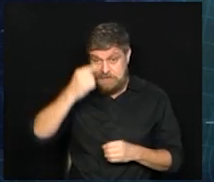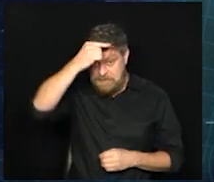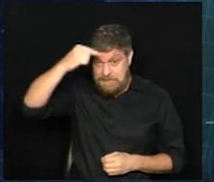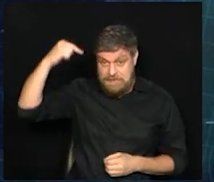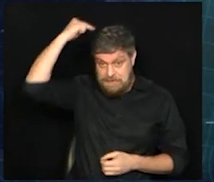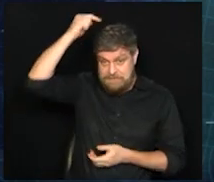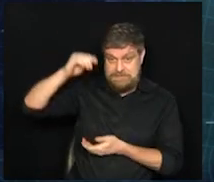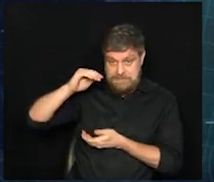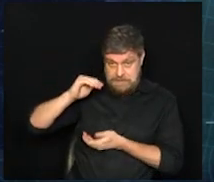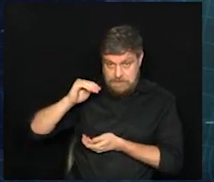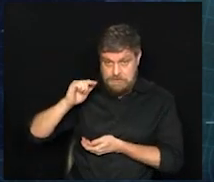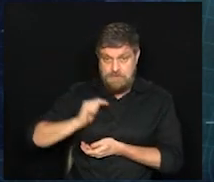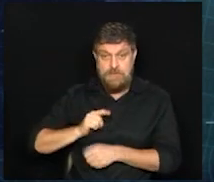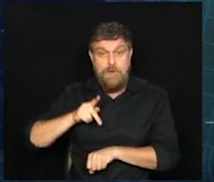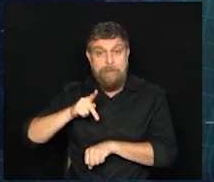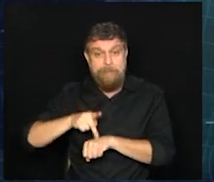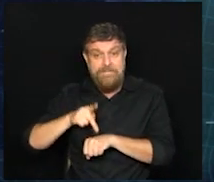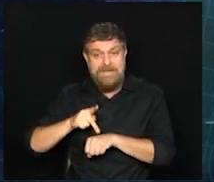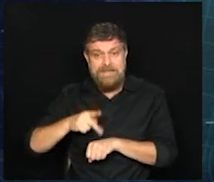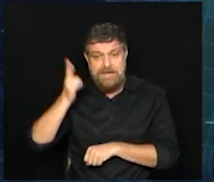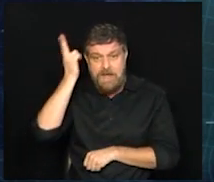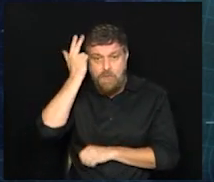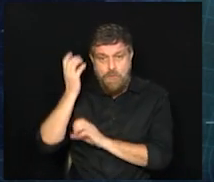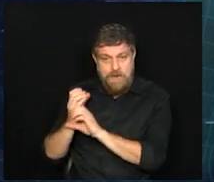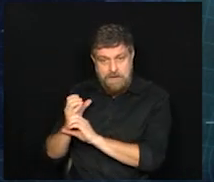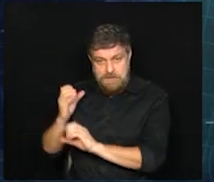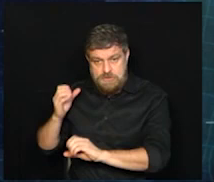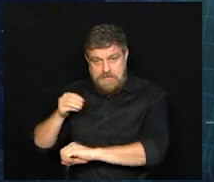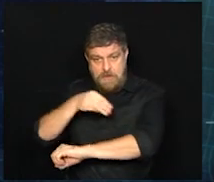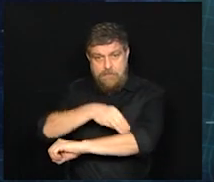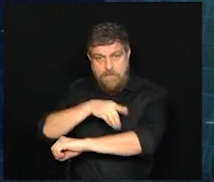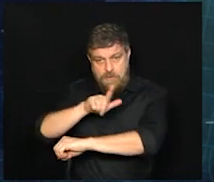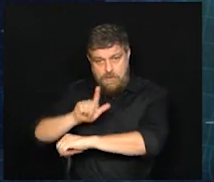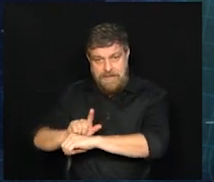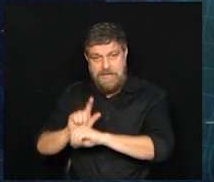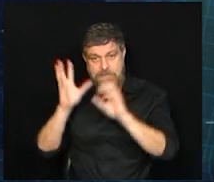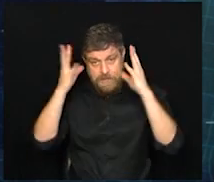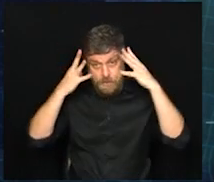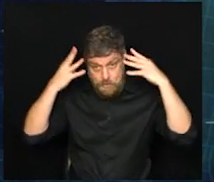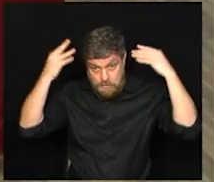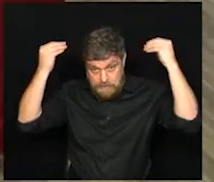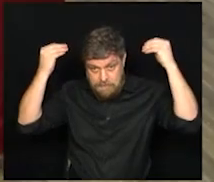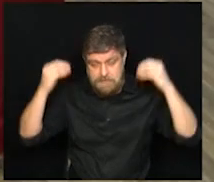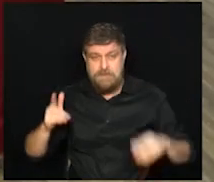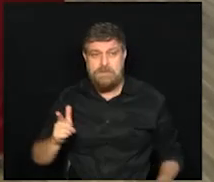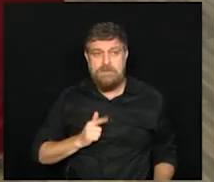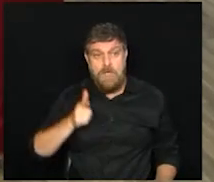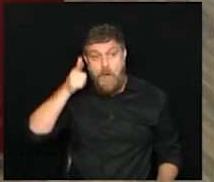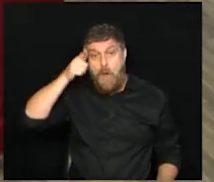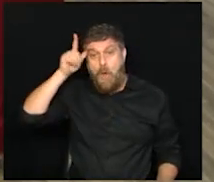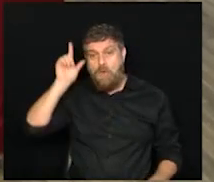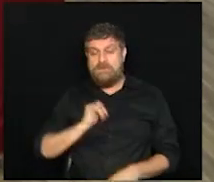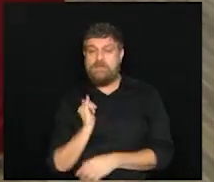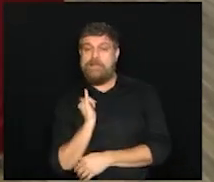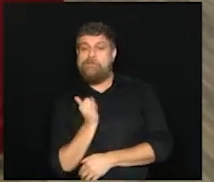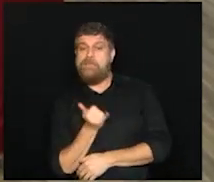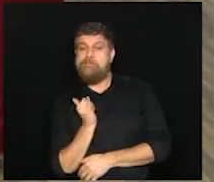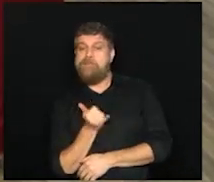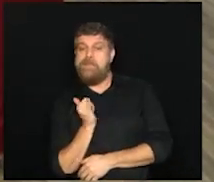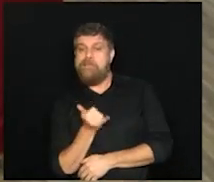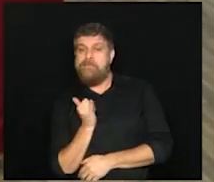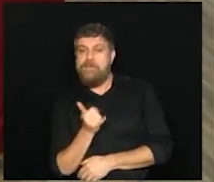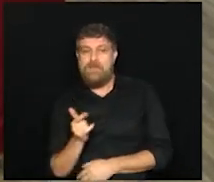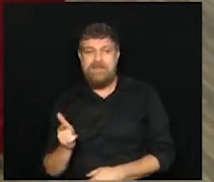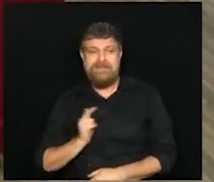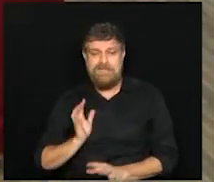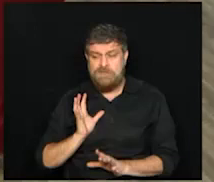Posse, Pedreira, Engenheiro Coelho, Morungaba e Olambra. Ontem nós falamos aqui no Câmara Total sobre os